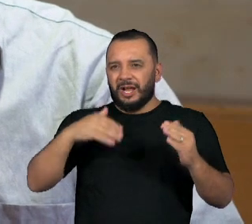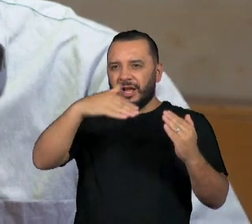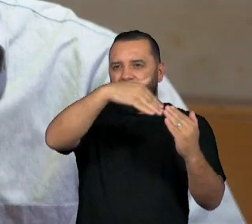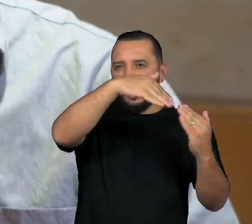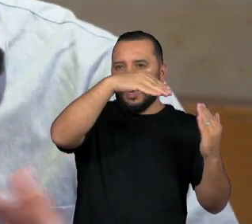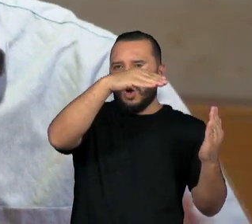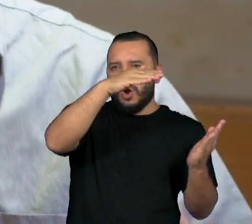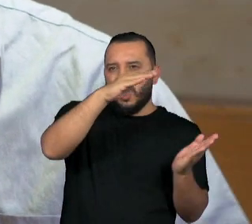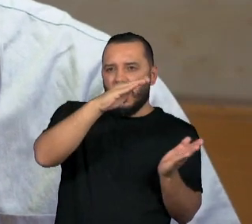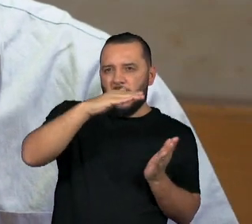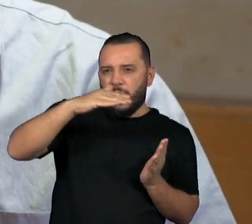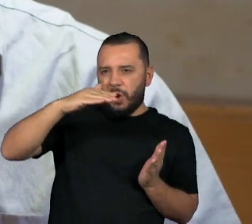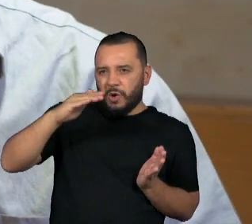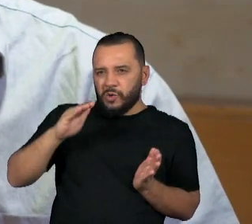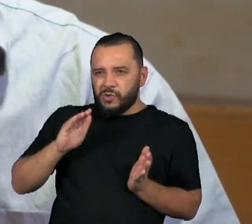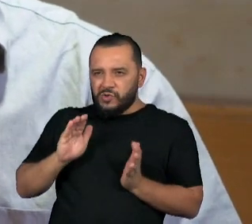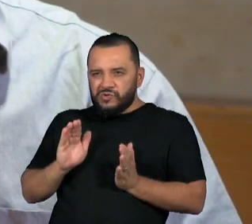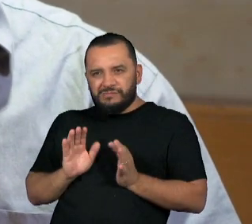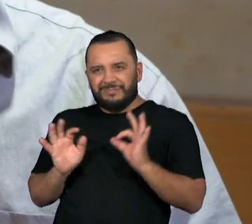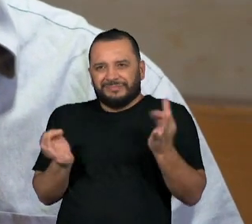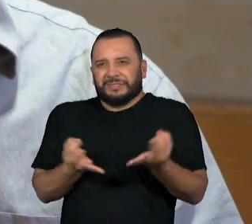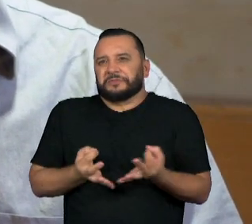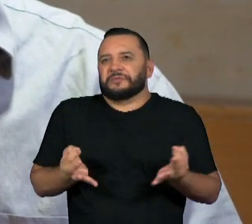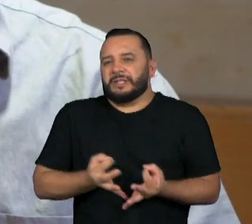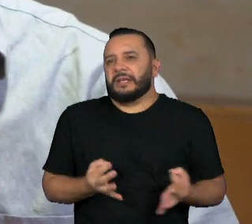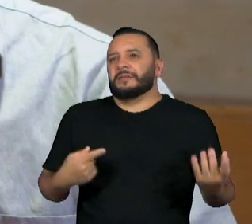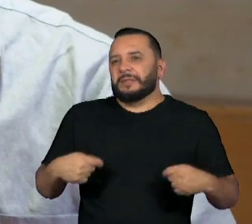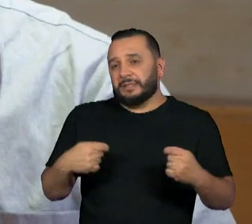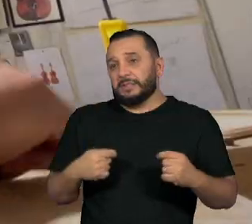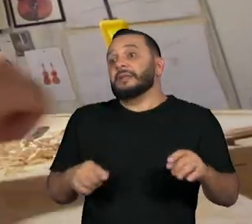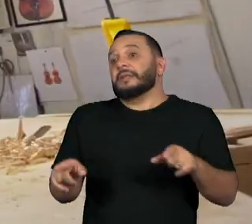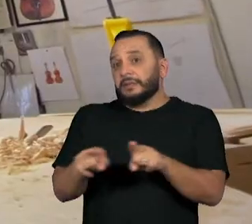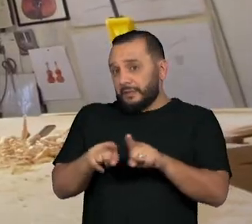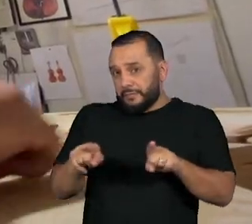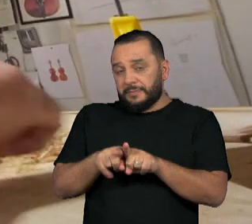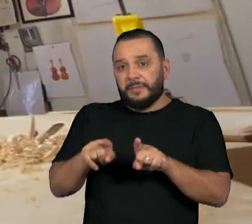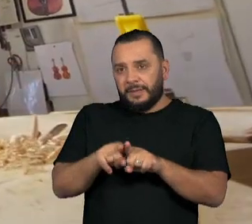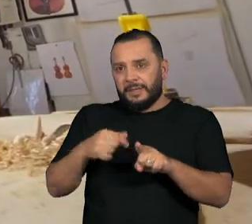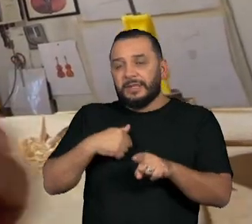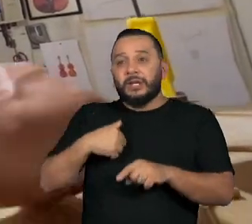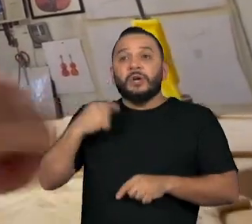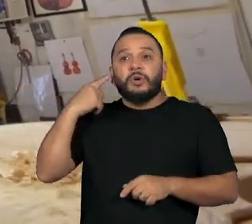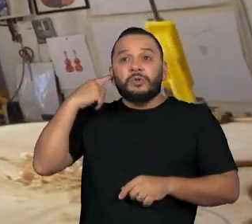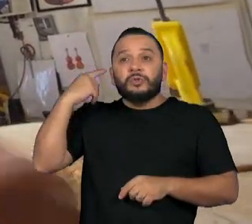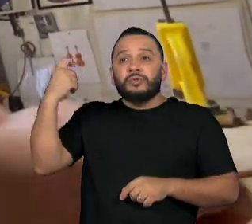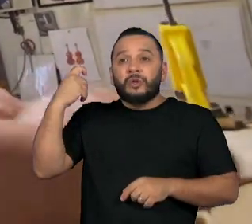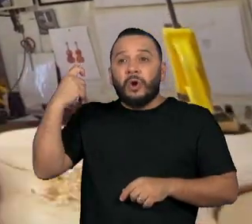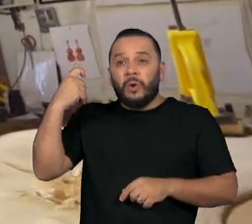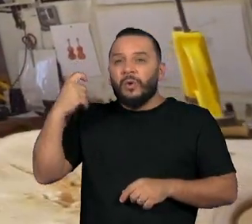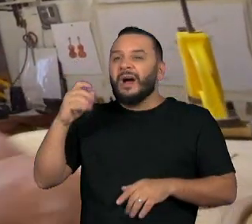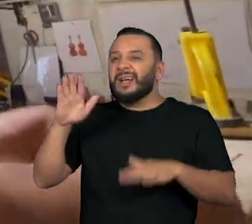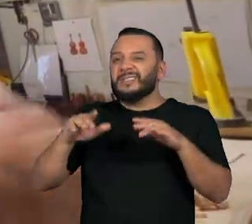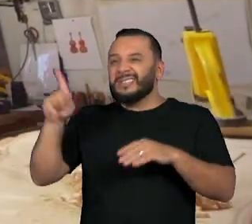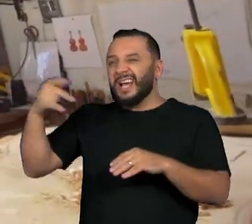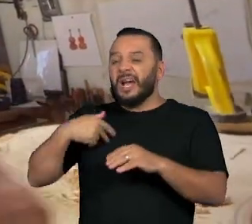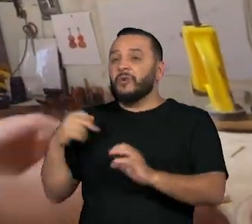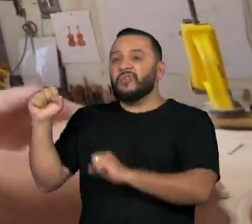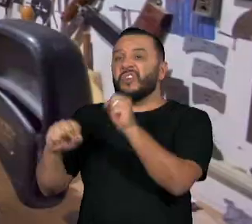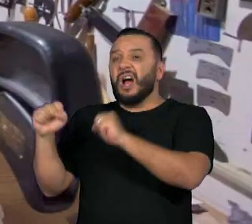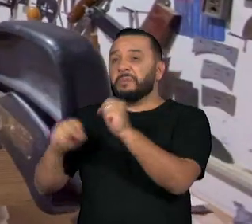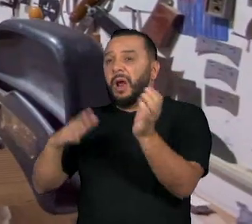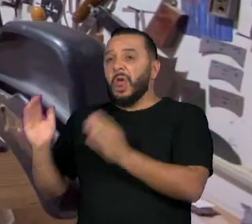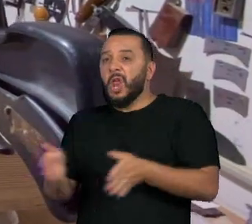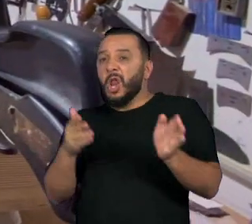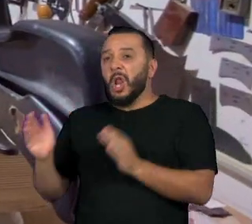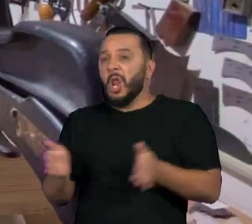a parte de som, sonoramente. E que a fábrica, muitas das vezes, não leva isso com tanto refinamento, tanto na construção e